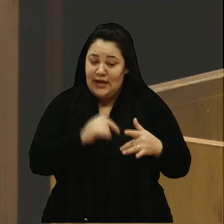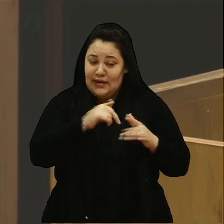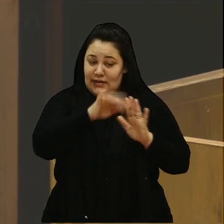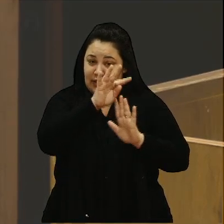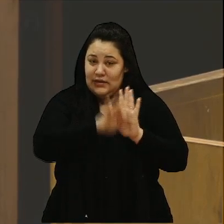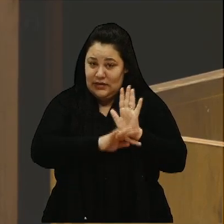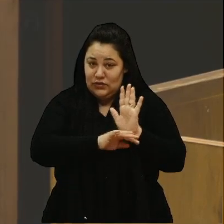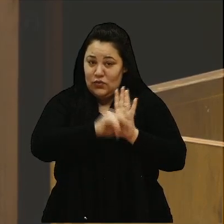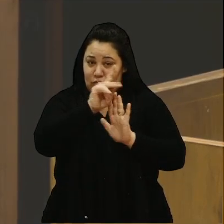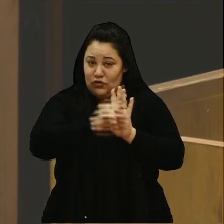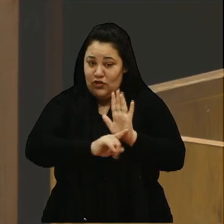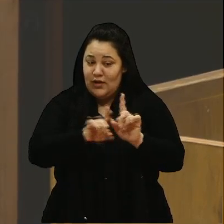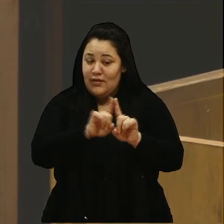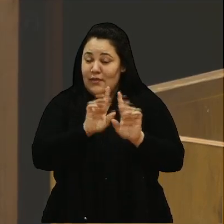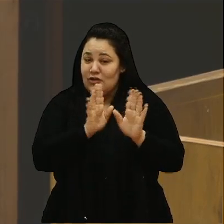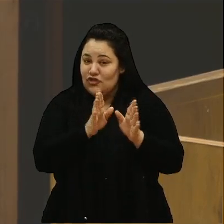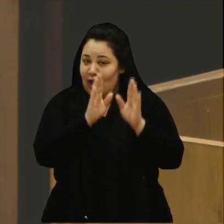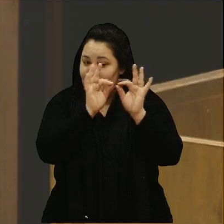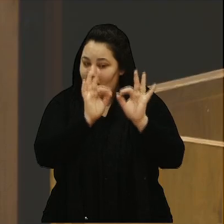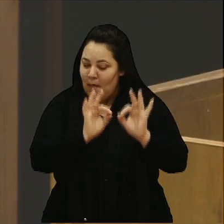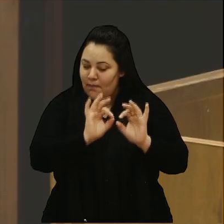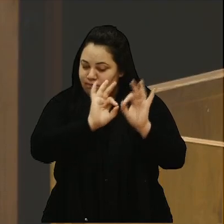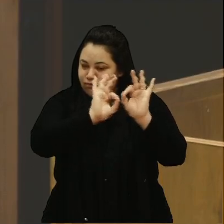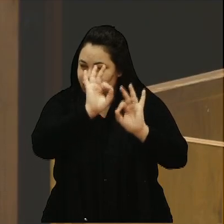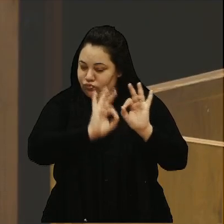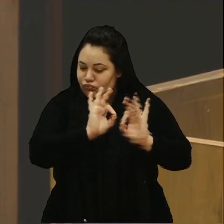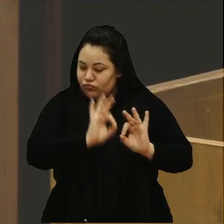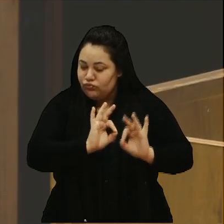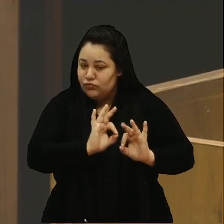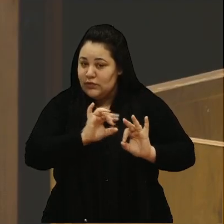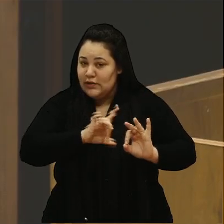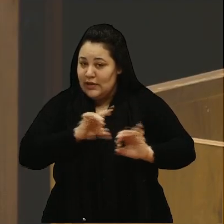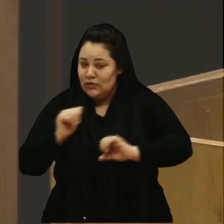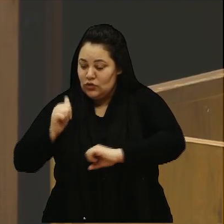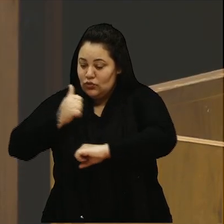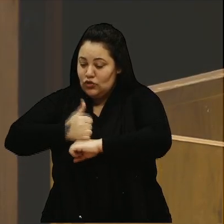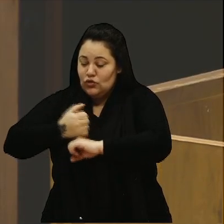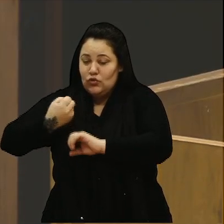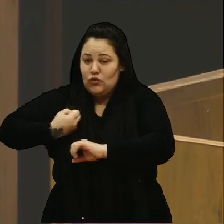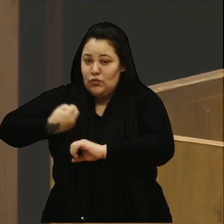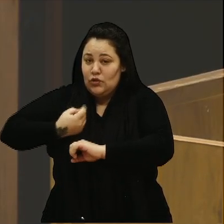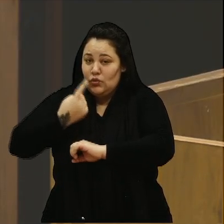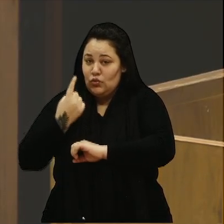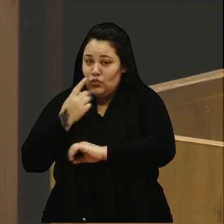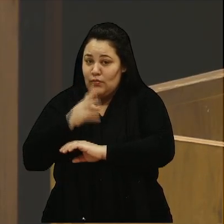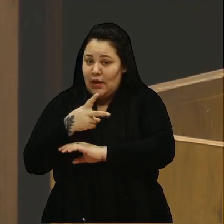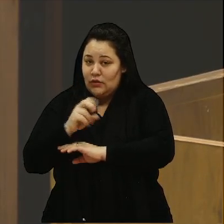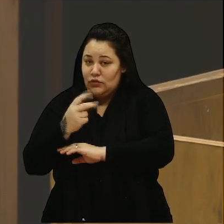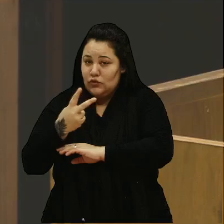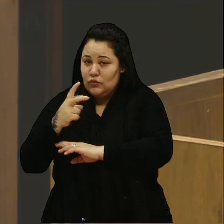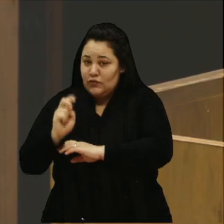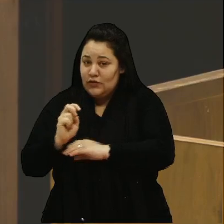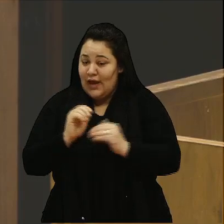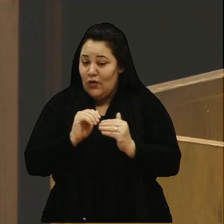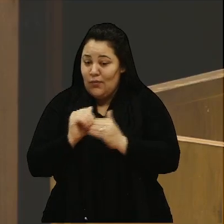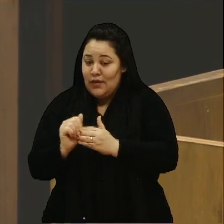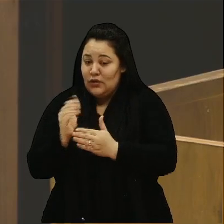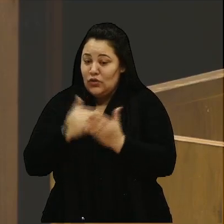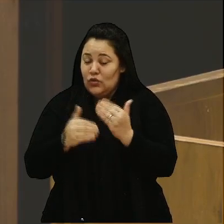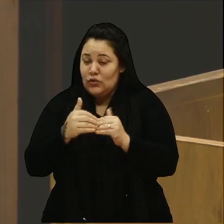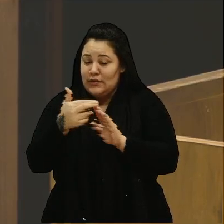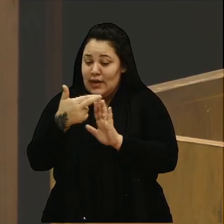foi aprimorado por meio de substituto número 1 de 2025, seguindo as orientações da